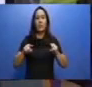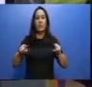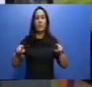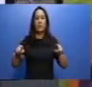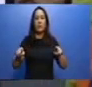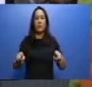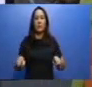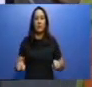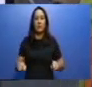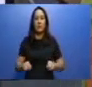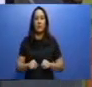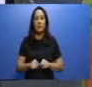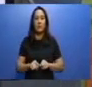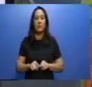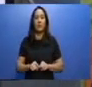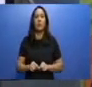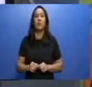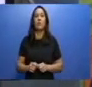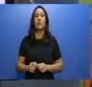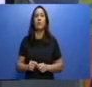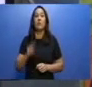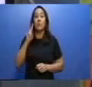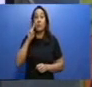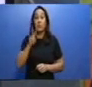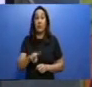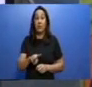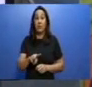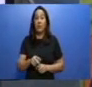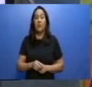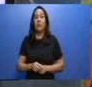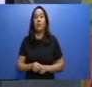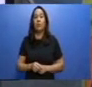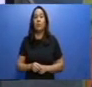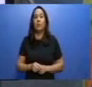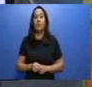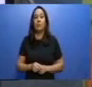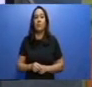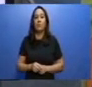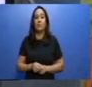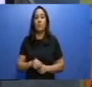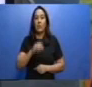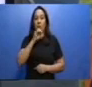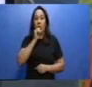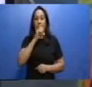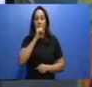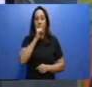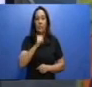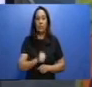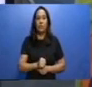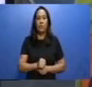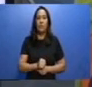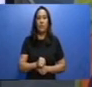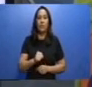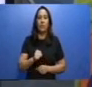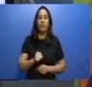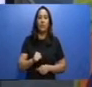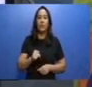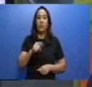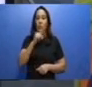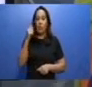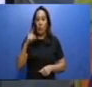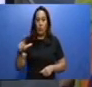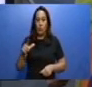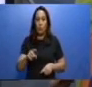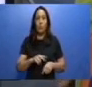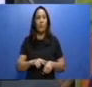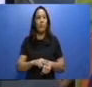olha só lá no quadro. Vamos ver, ó, aqui é um retângulo, o que mais? Aqui laranjinha, esse